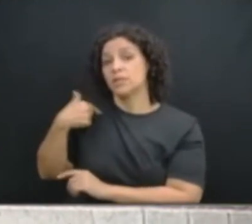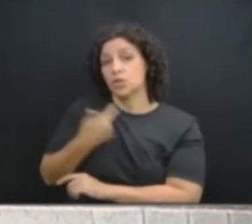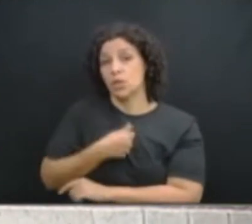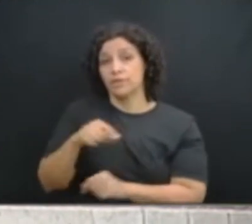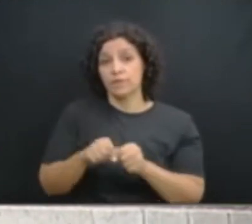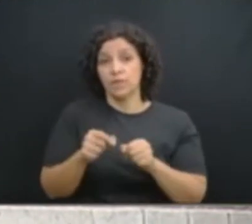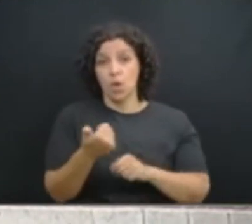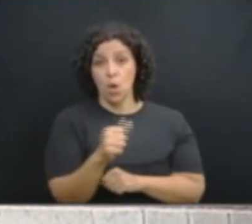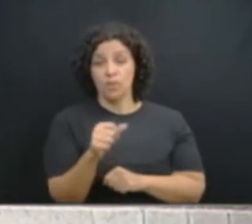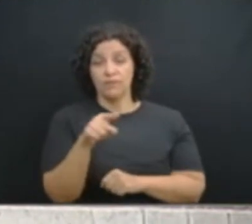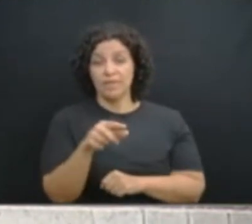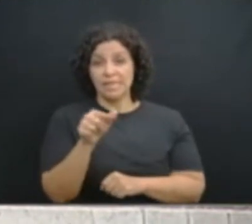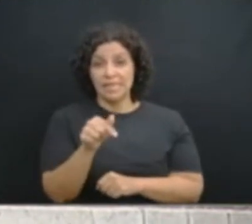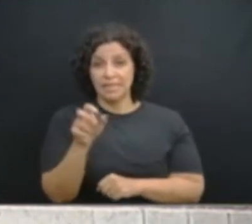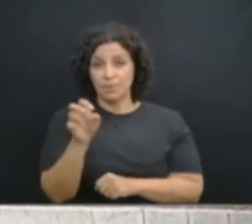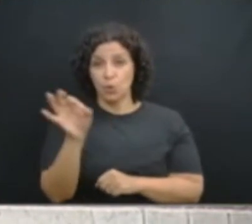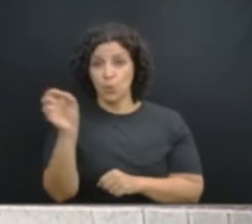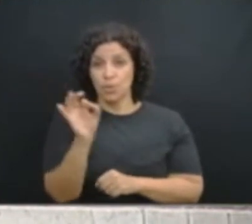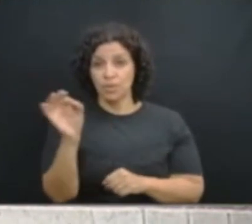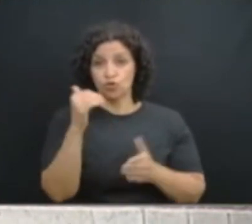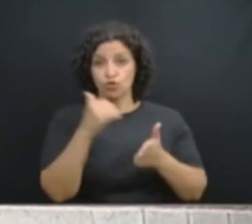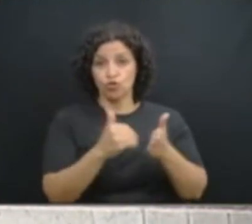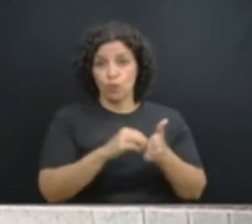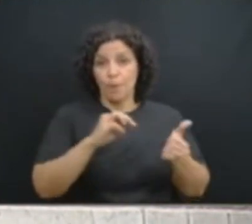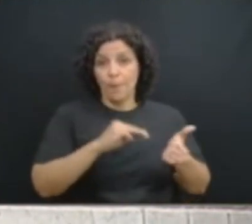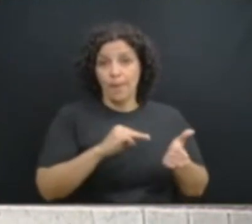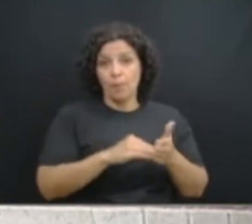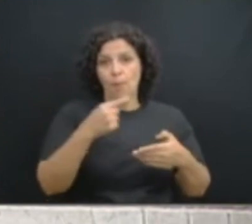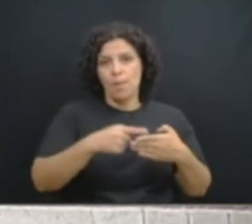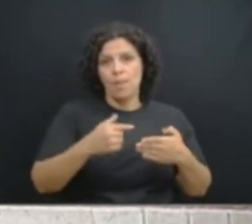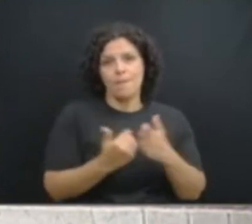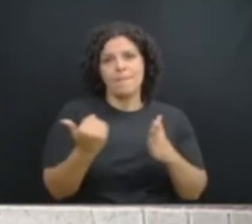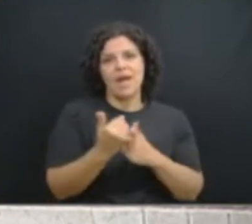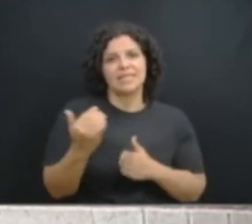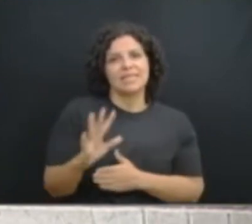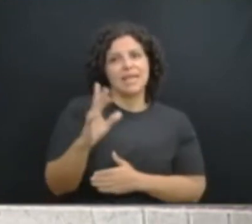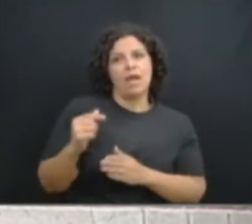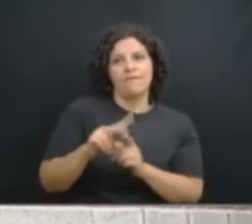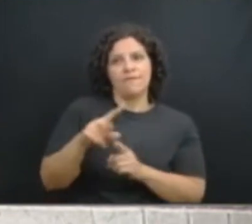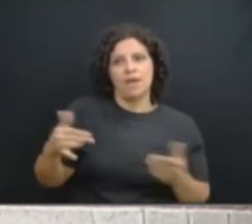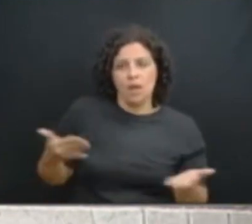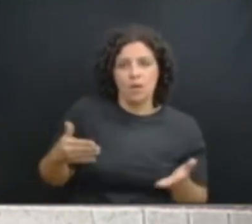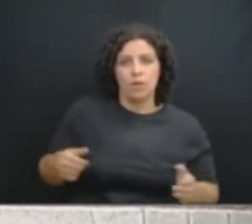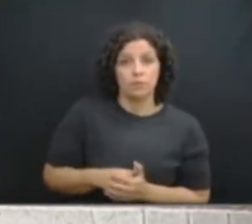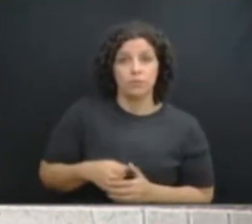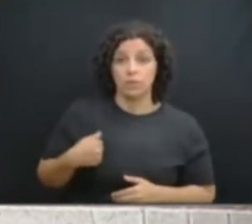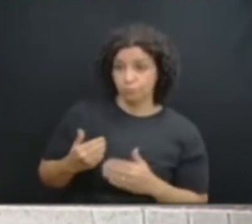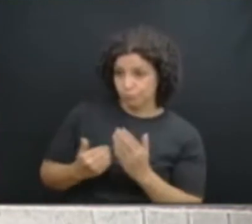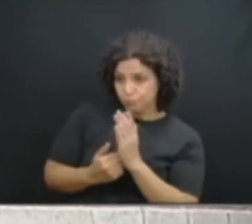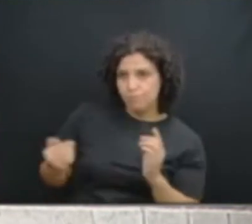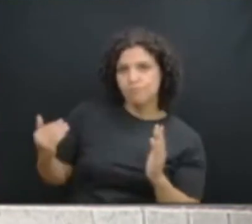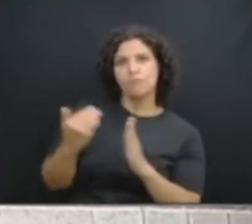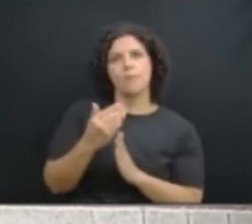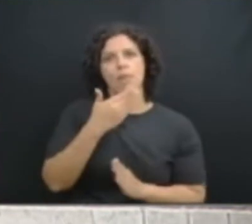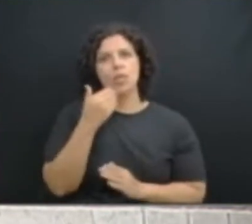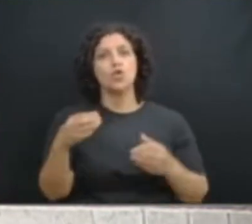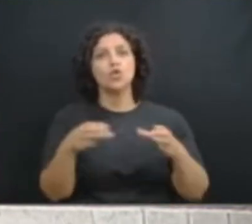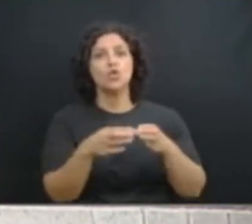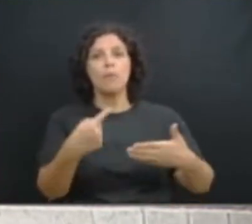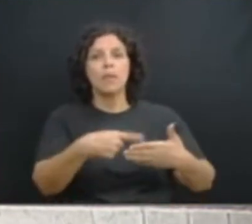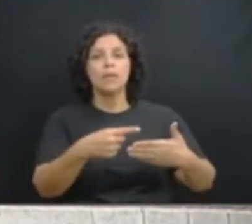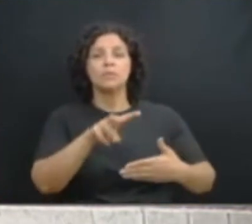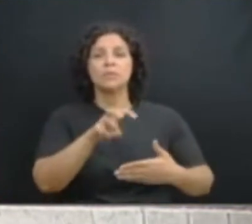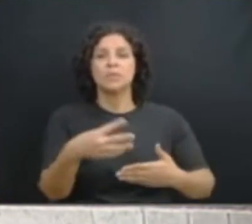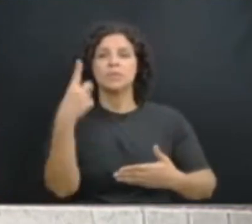tiver 11,75% no mínimo de desconto, o pedágio vem mais caro que o outro. Um avanço da frente parlamentar dos